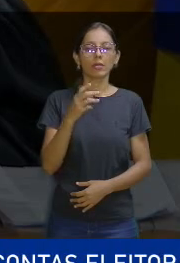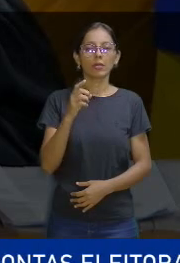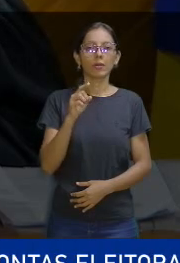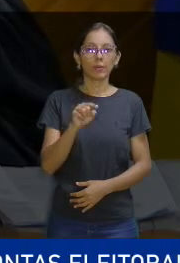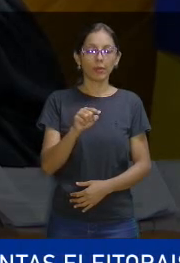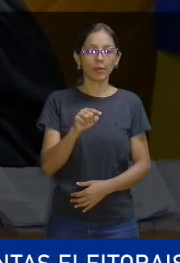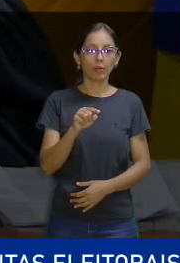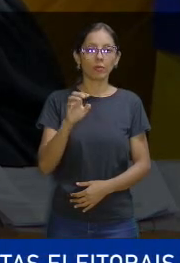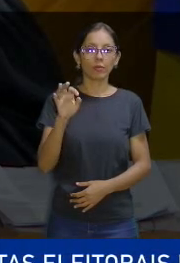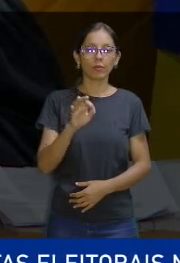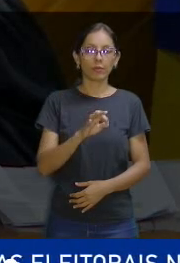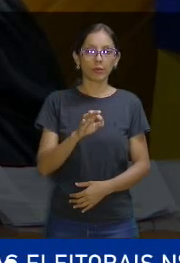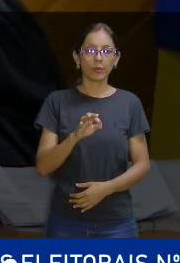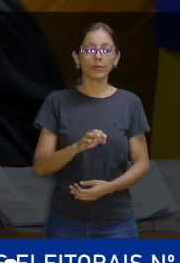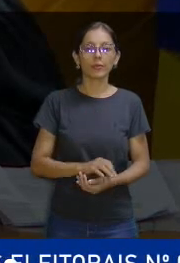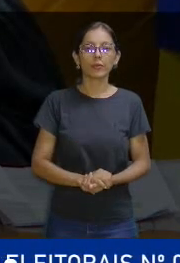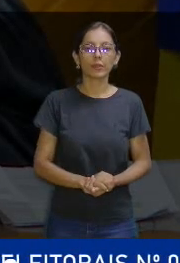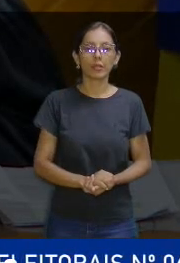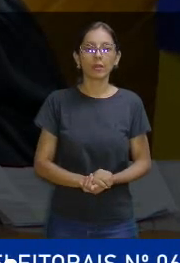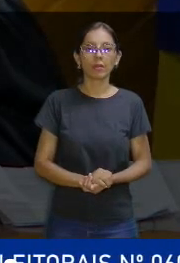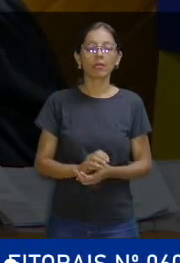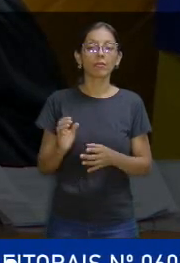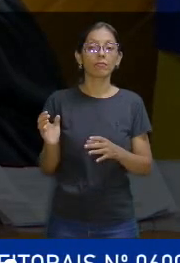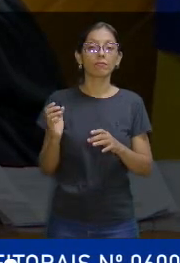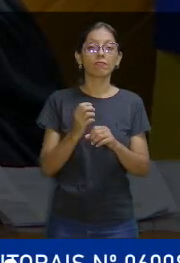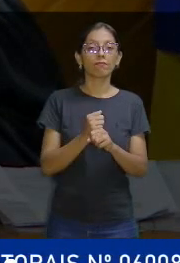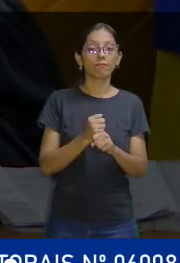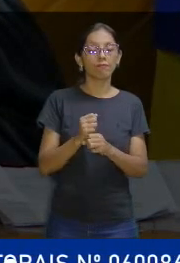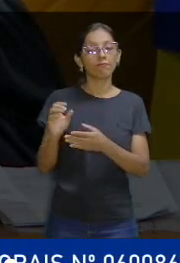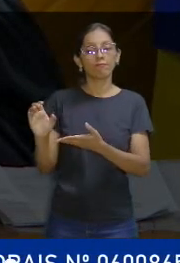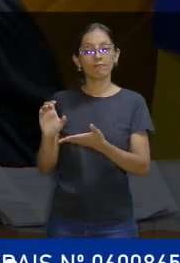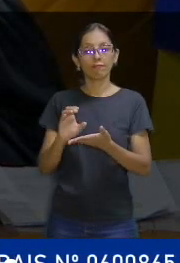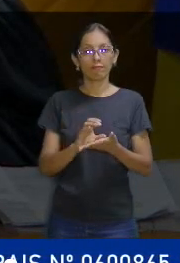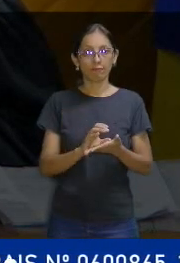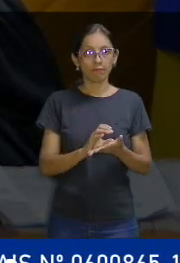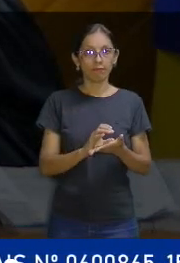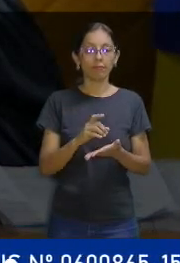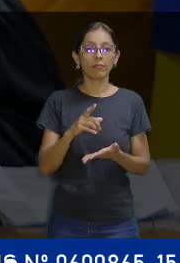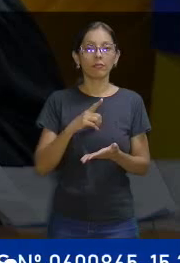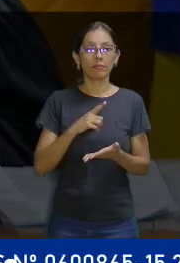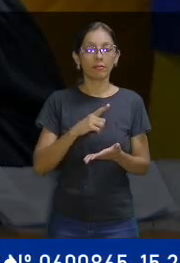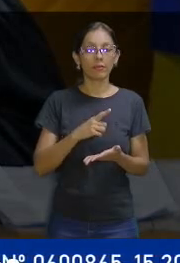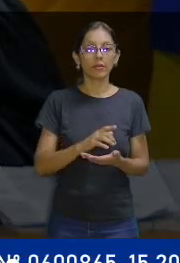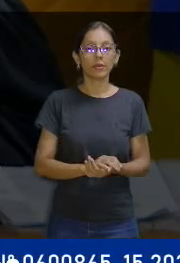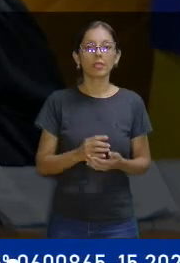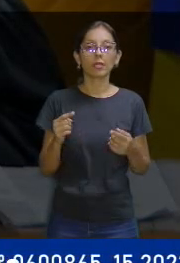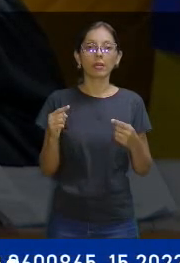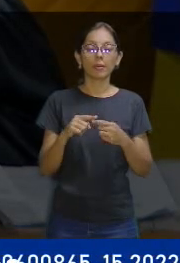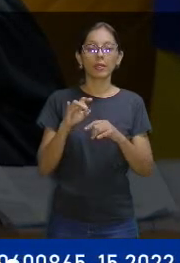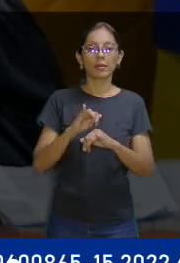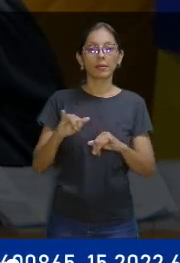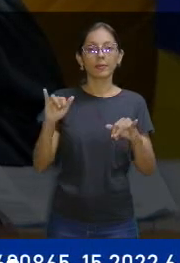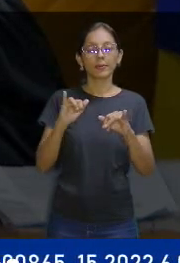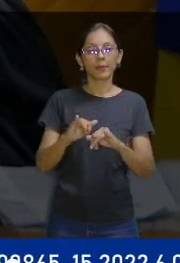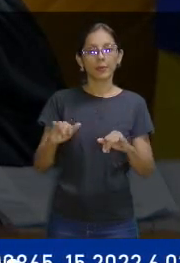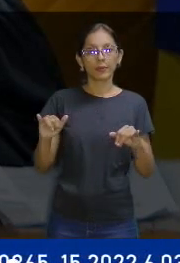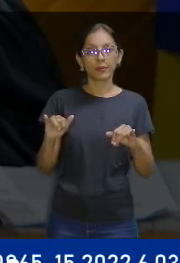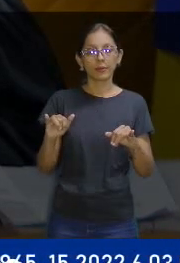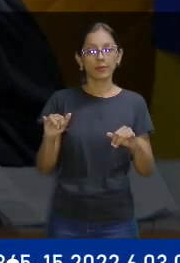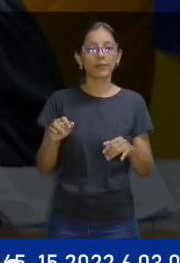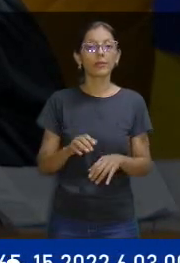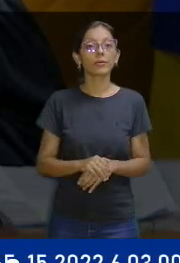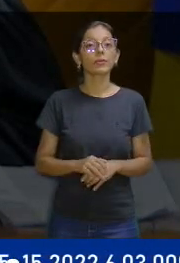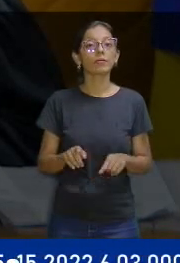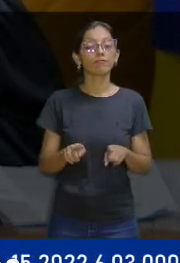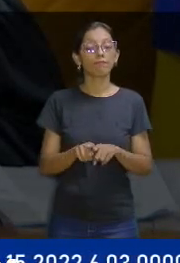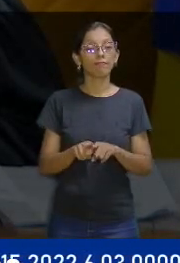63,69% do total dos recursos recebidos, quase 2/3 da arrecadação total da campanha, e a natureza pública